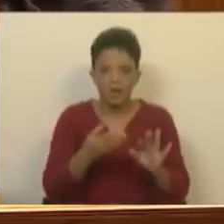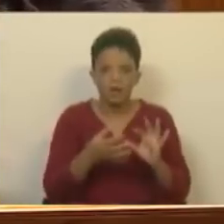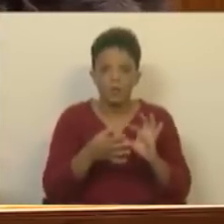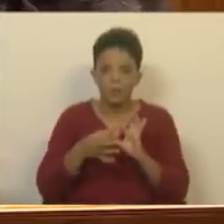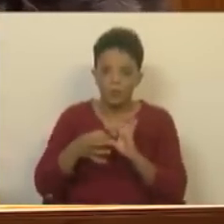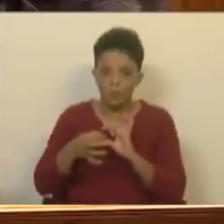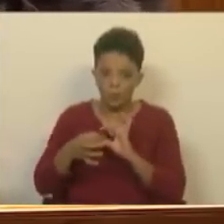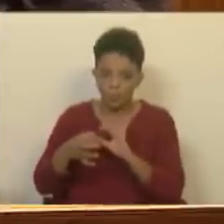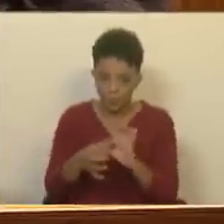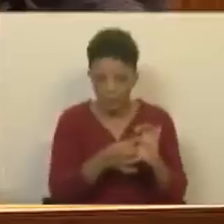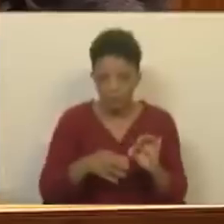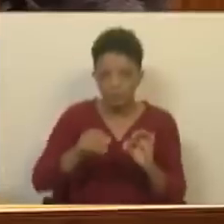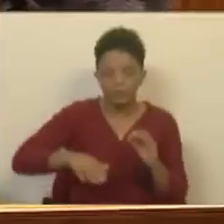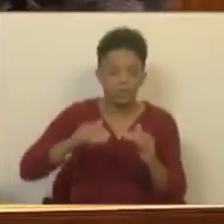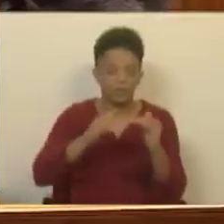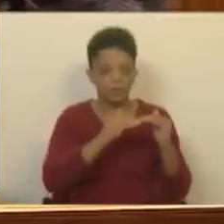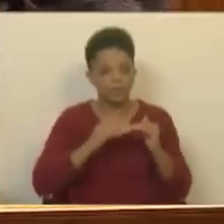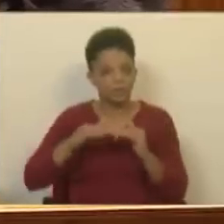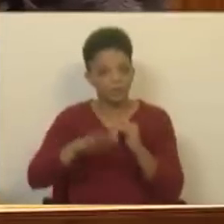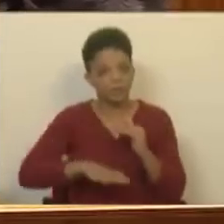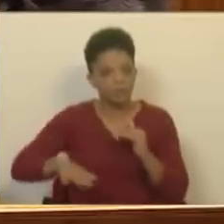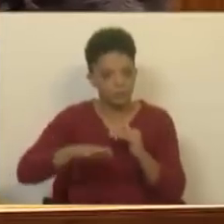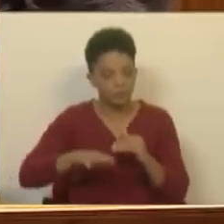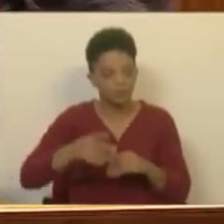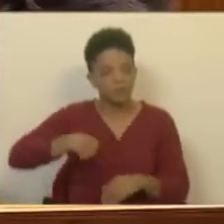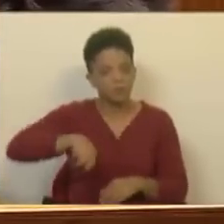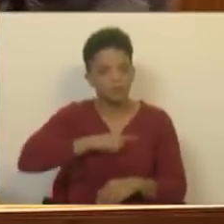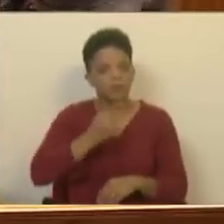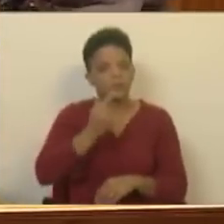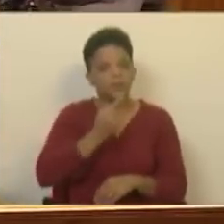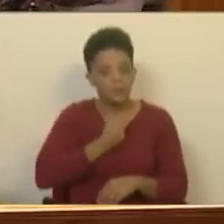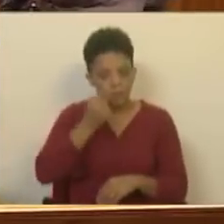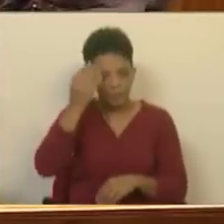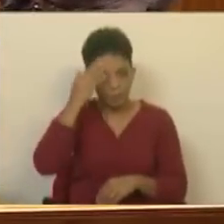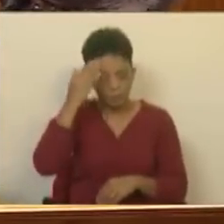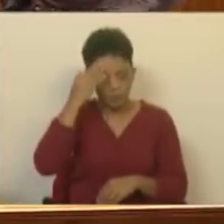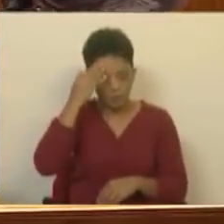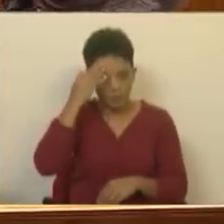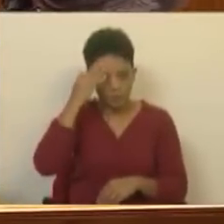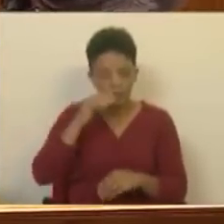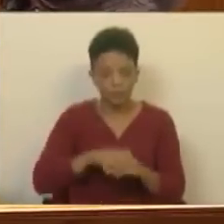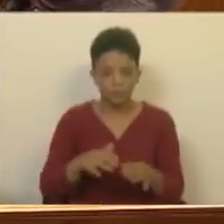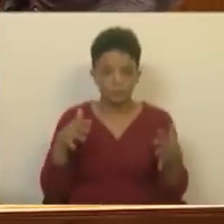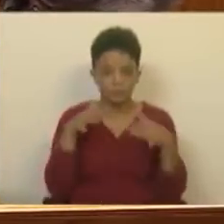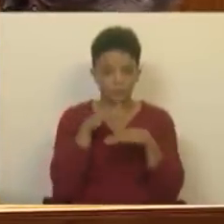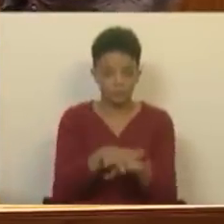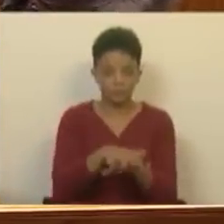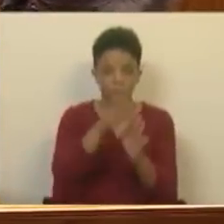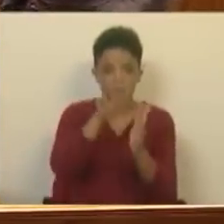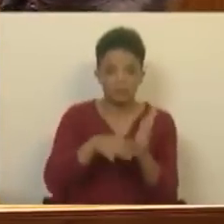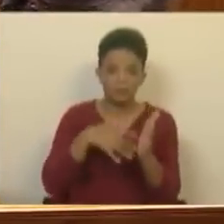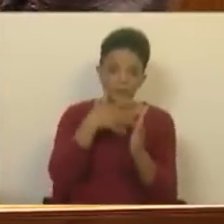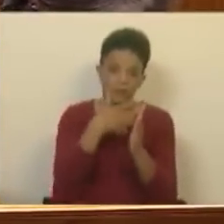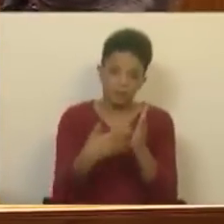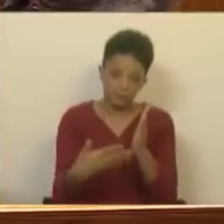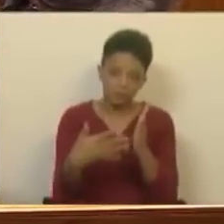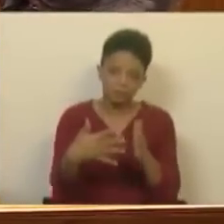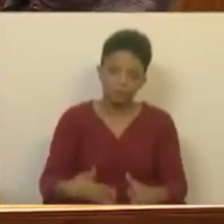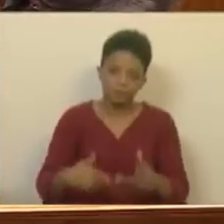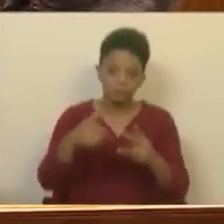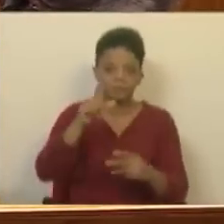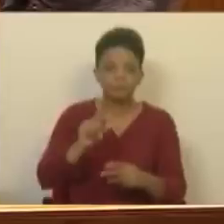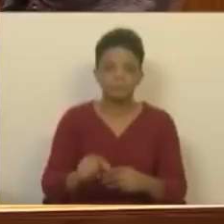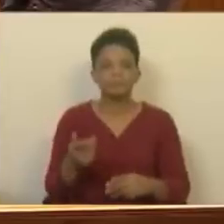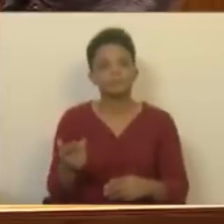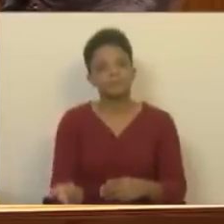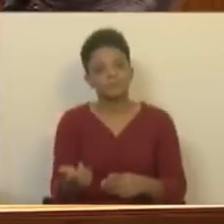coesão territorial nós temos que envenenamente ter essas competências Integradas num plano de desenvolvimento Regional e nós